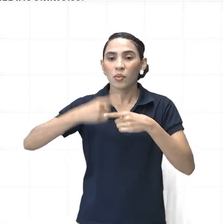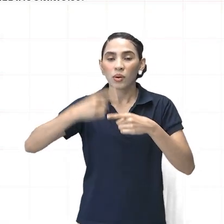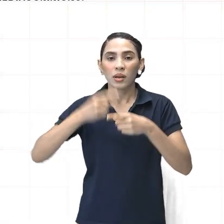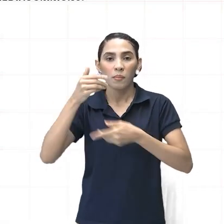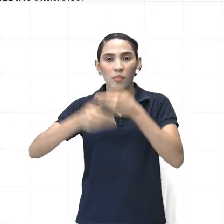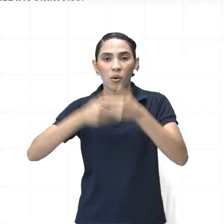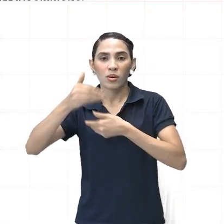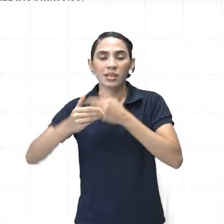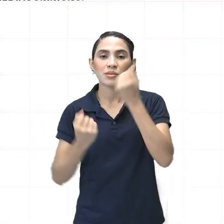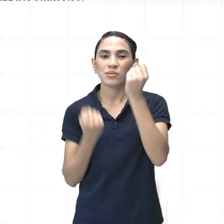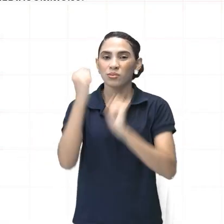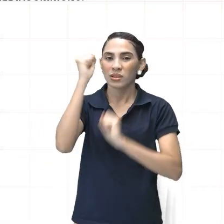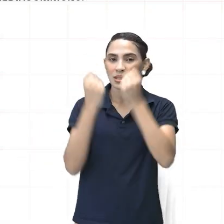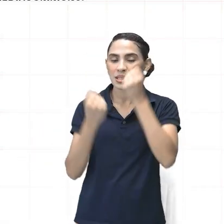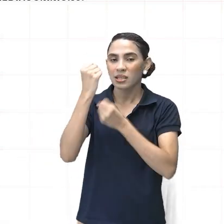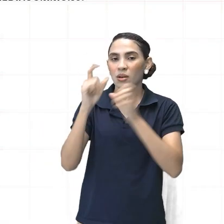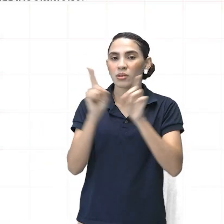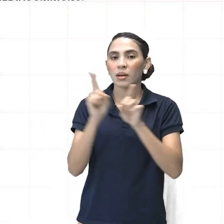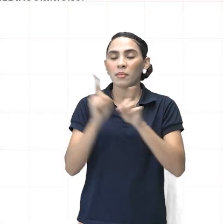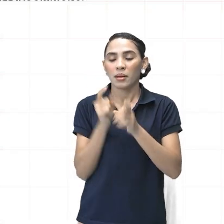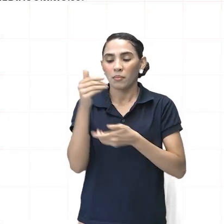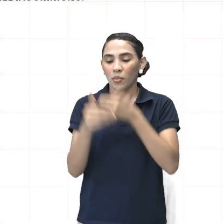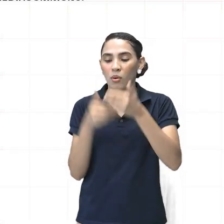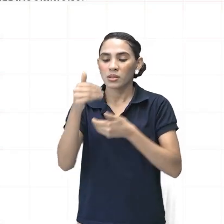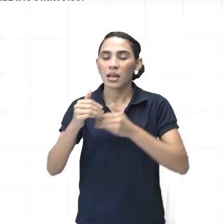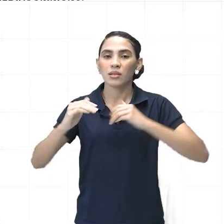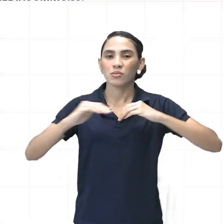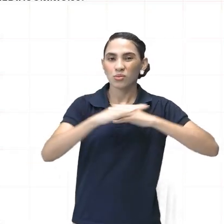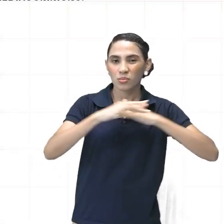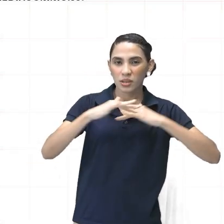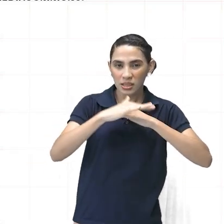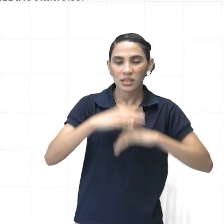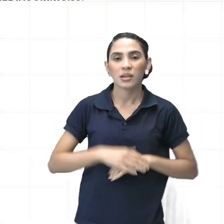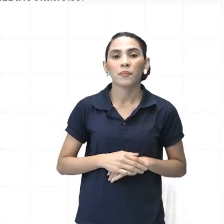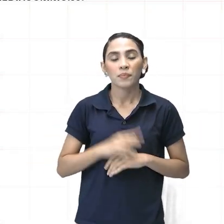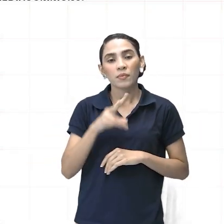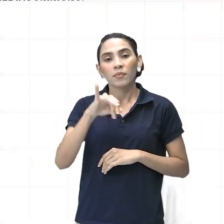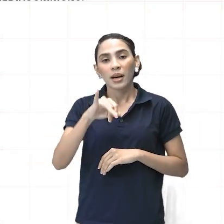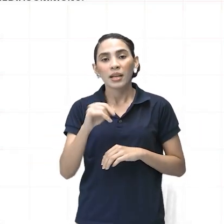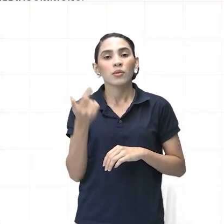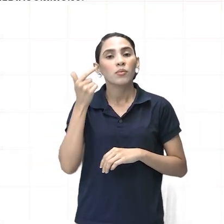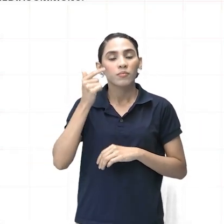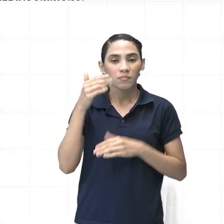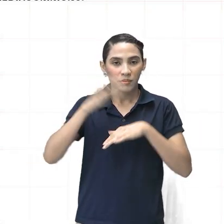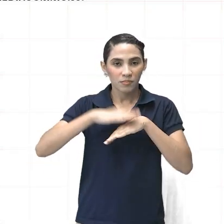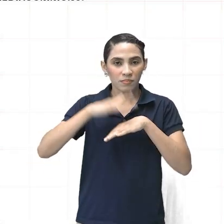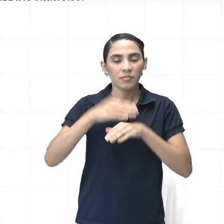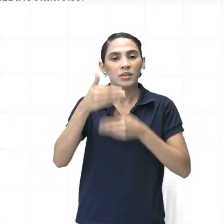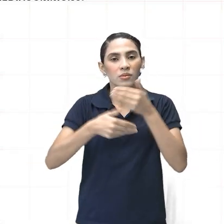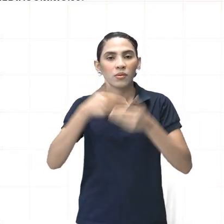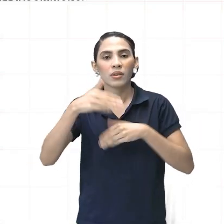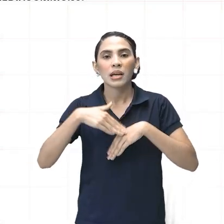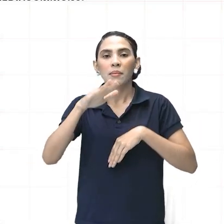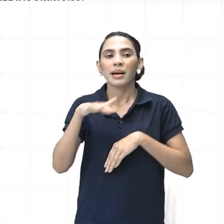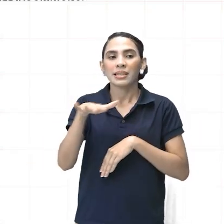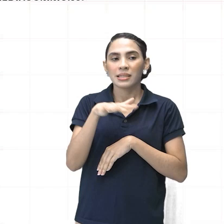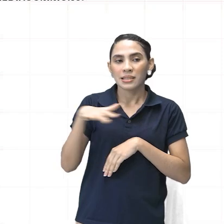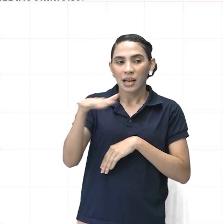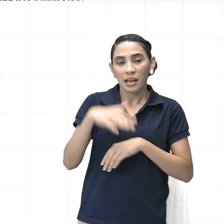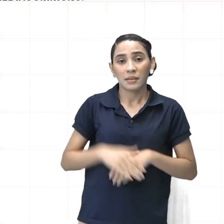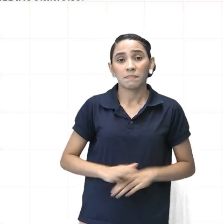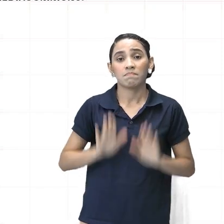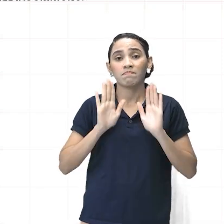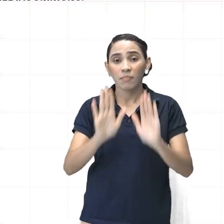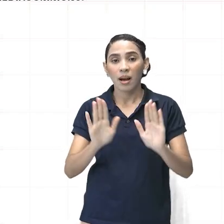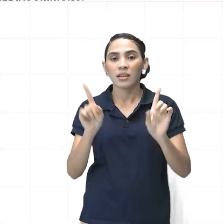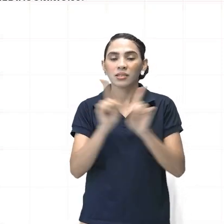do processo de industrialização, do processo de urbanização, vai desenvolvendo cada vez mais essas áreas,